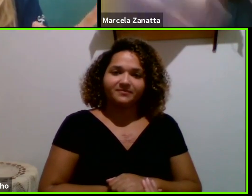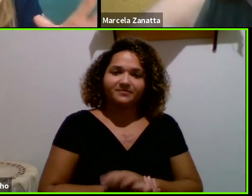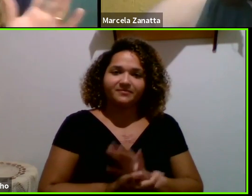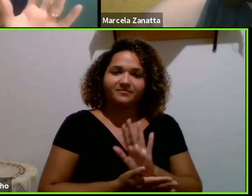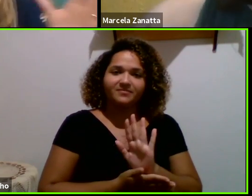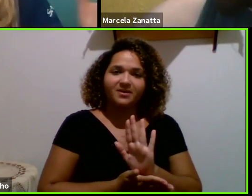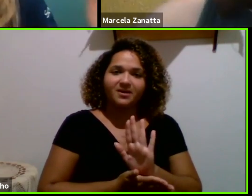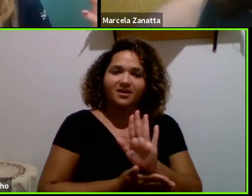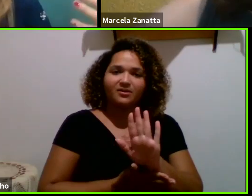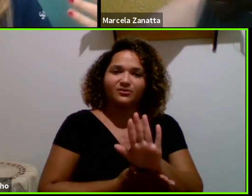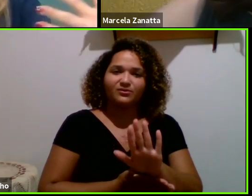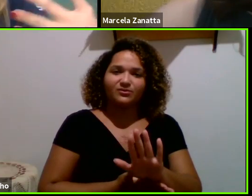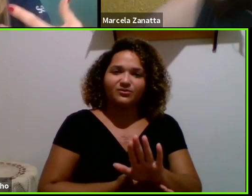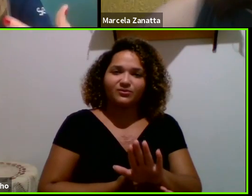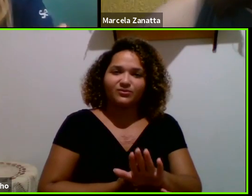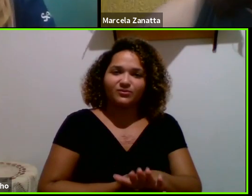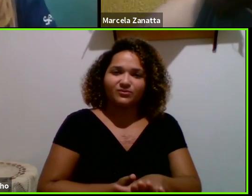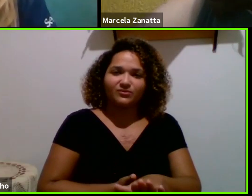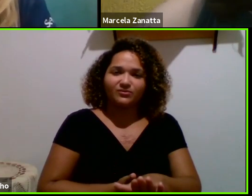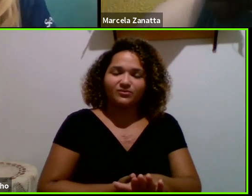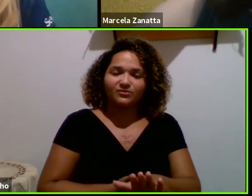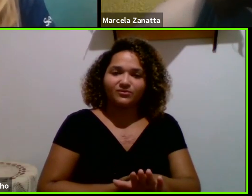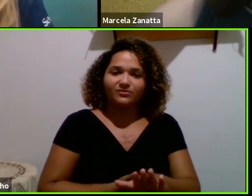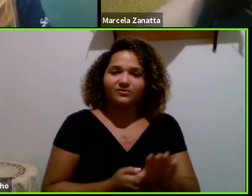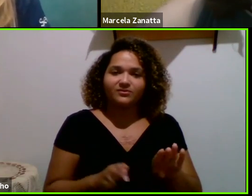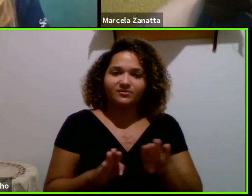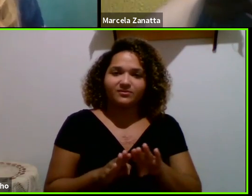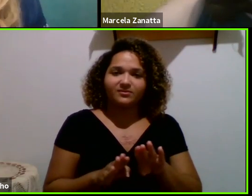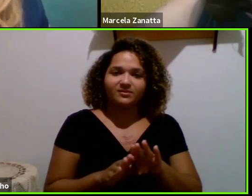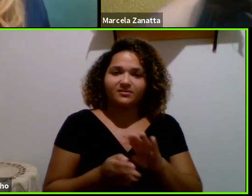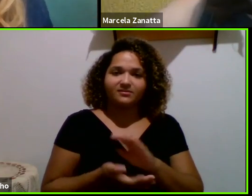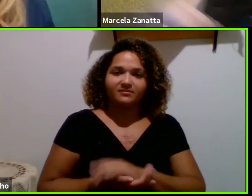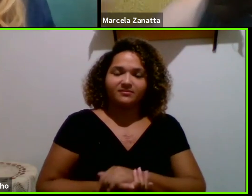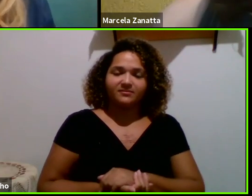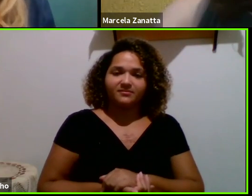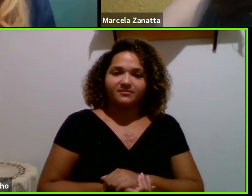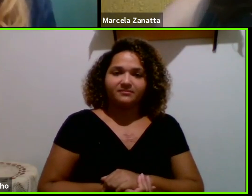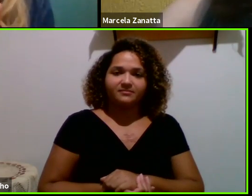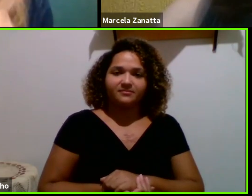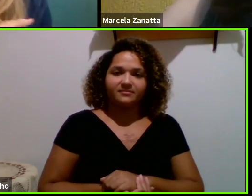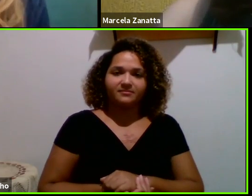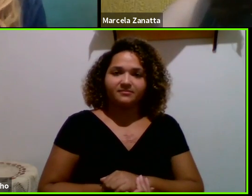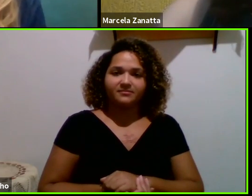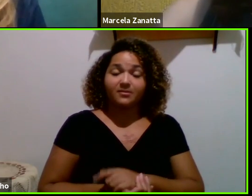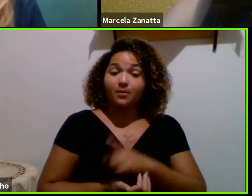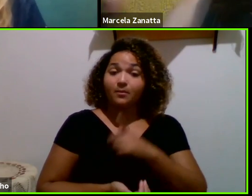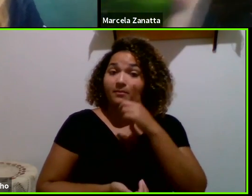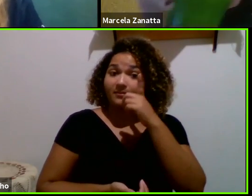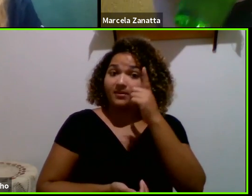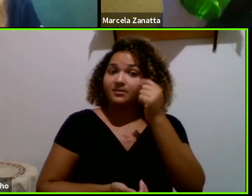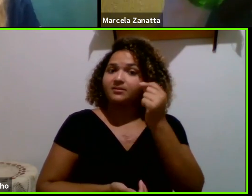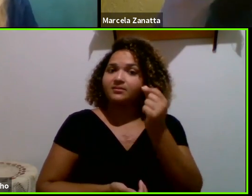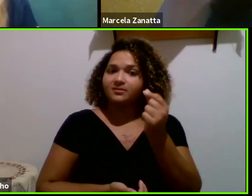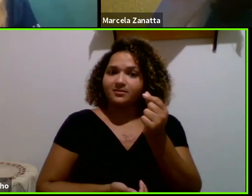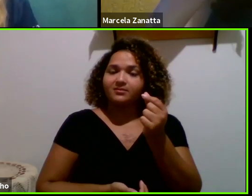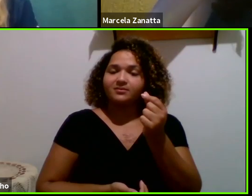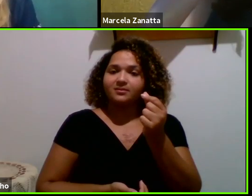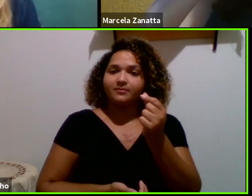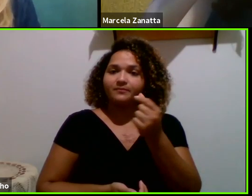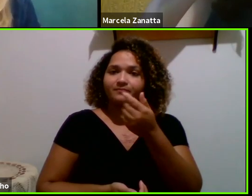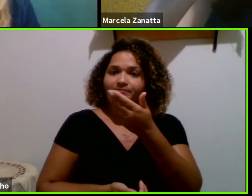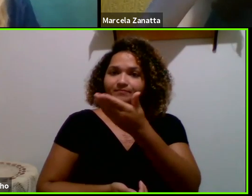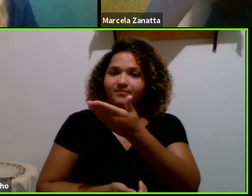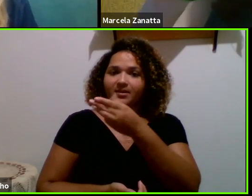aquela bola quase que abraça ela também, né? Então, preste atenção numa coisa que a Marcela disse,